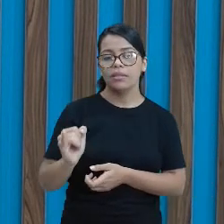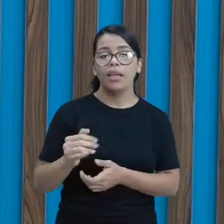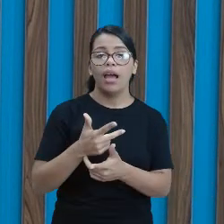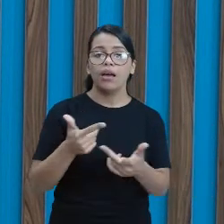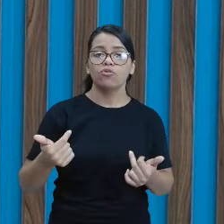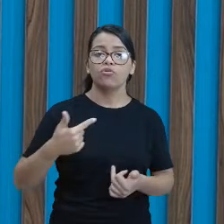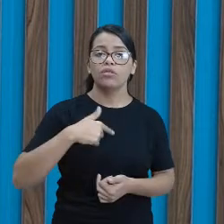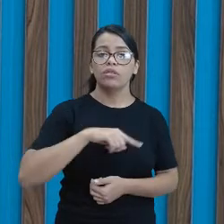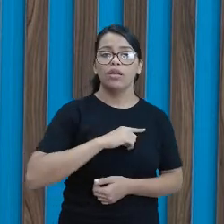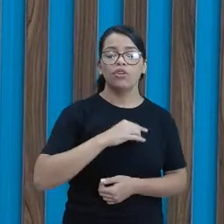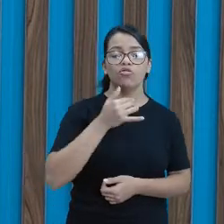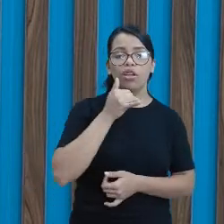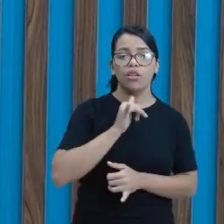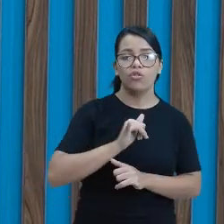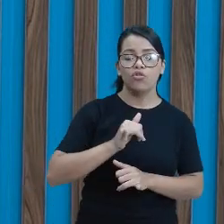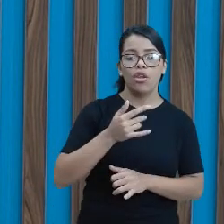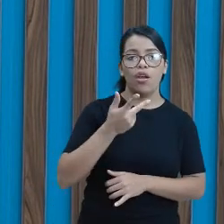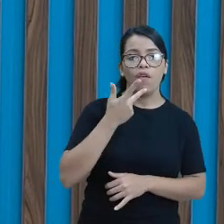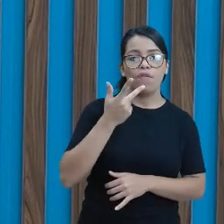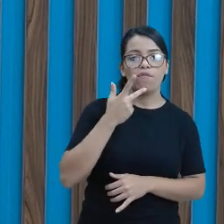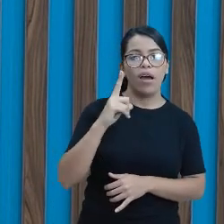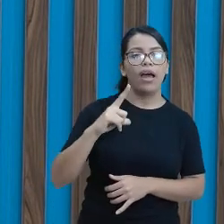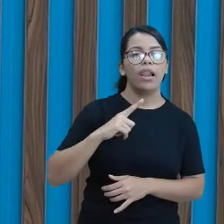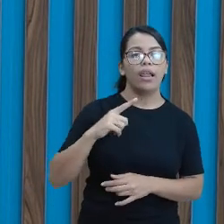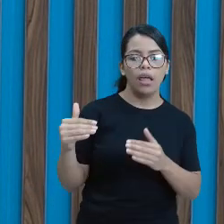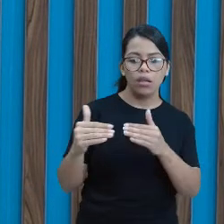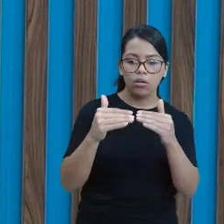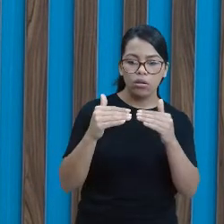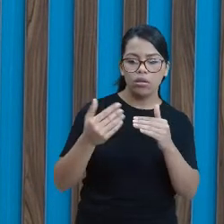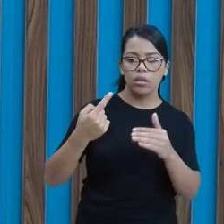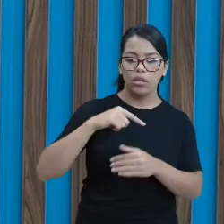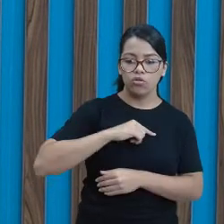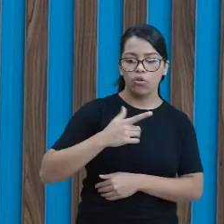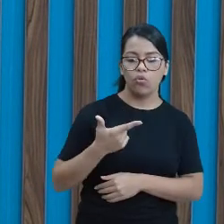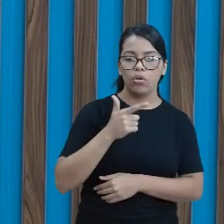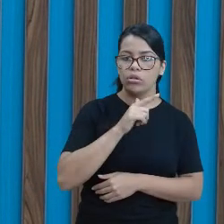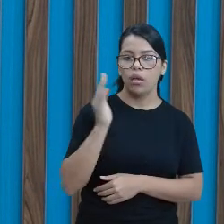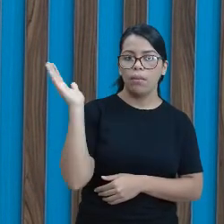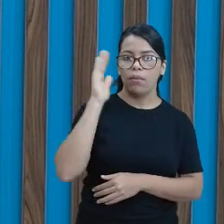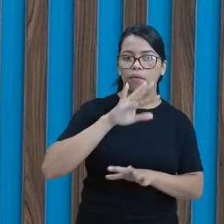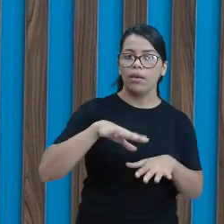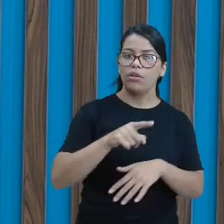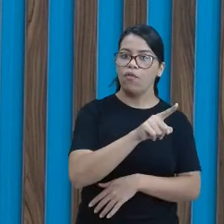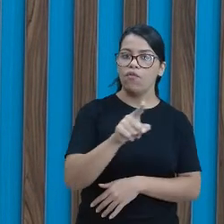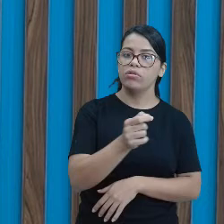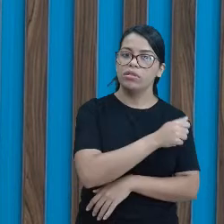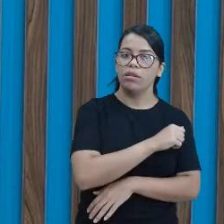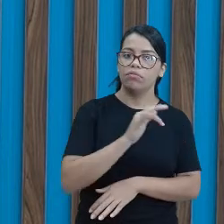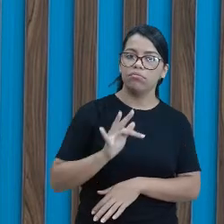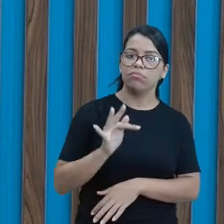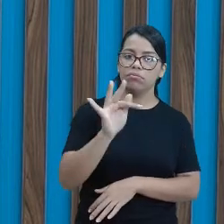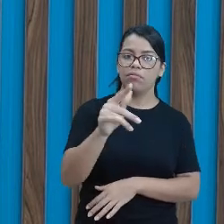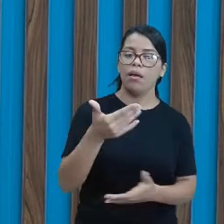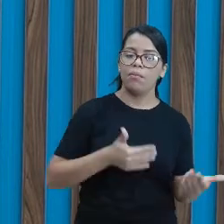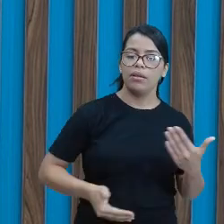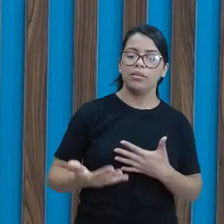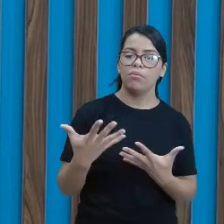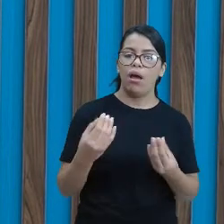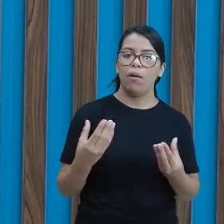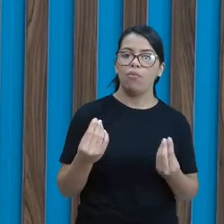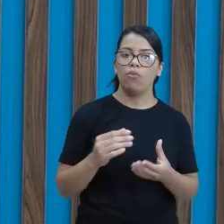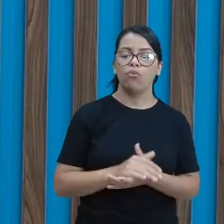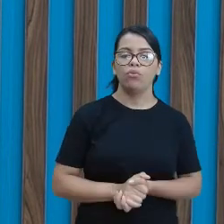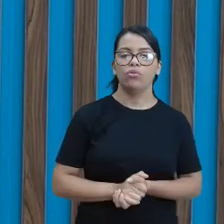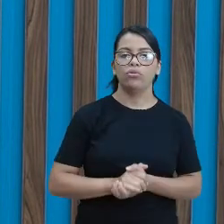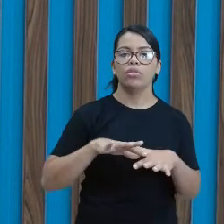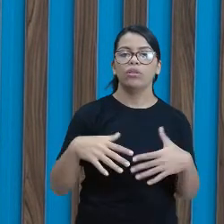está dizendo tem sentido e se a gente consegue provar. Isso. E aí vocês, alunos, futuramente, vão estar participando bastante. E na